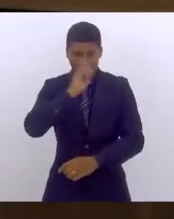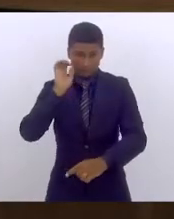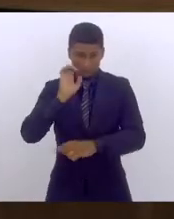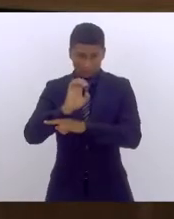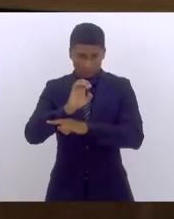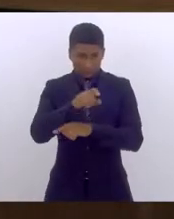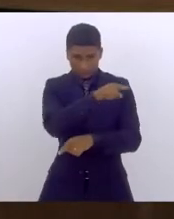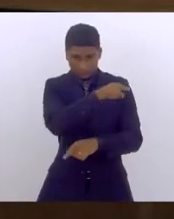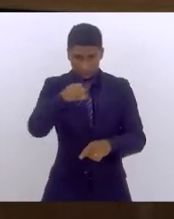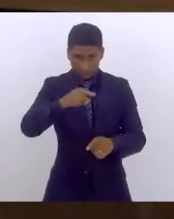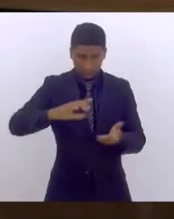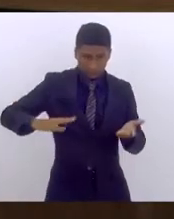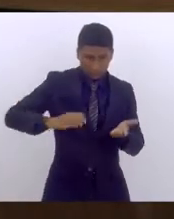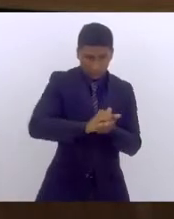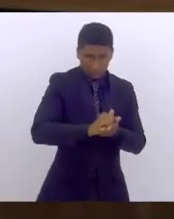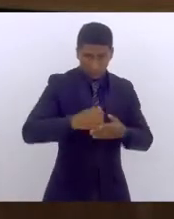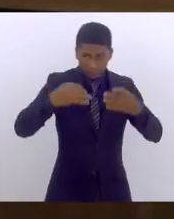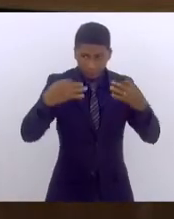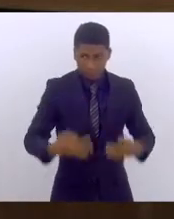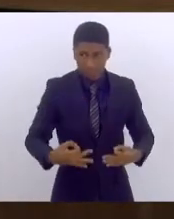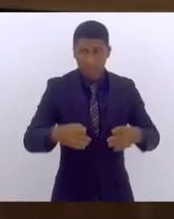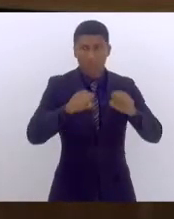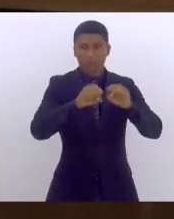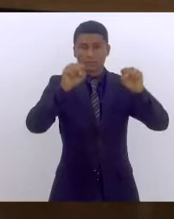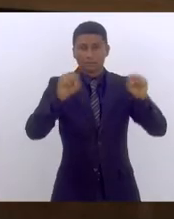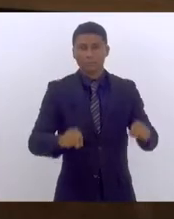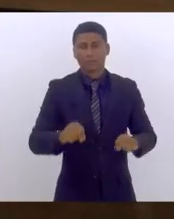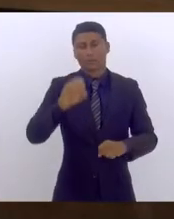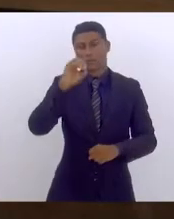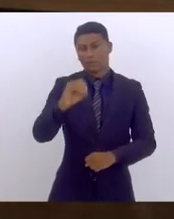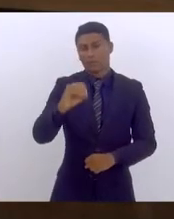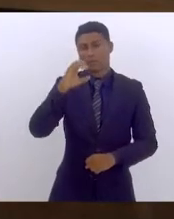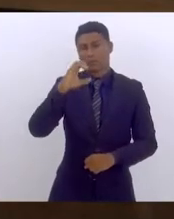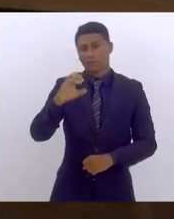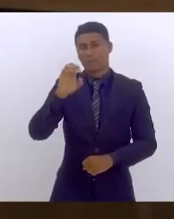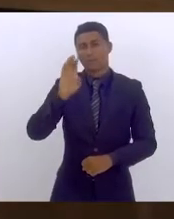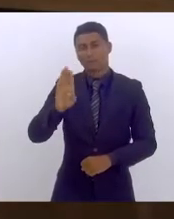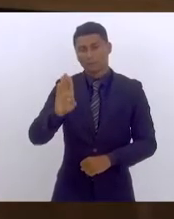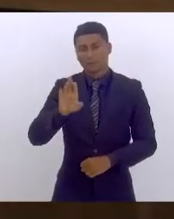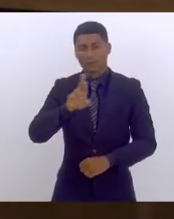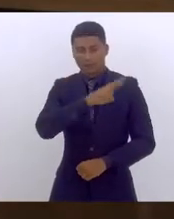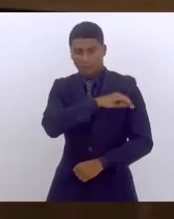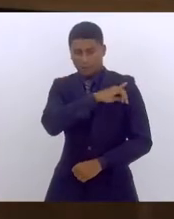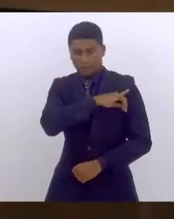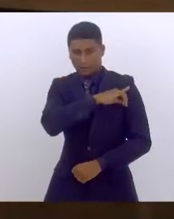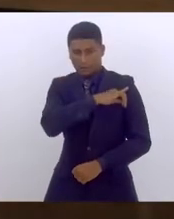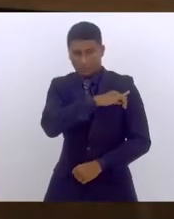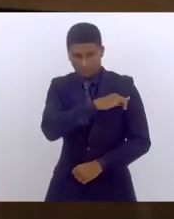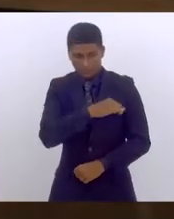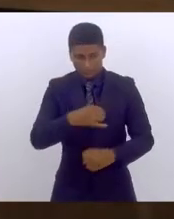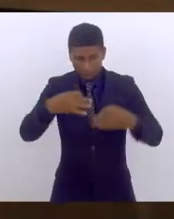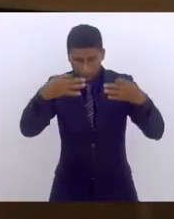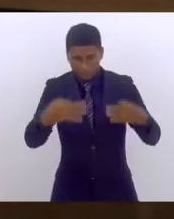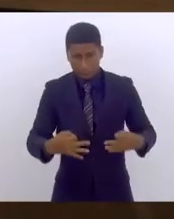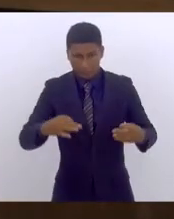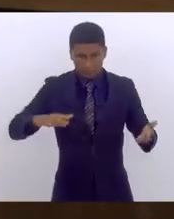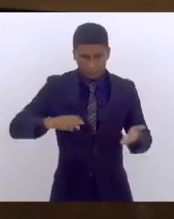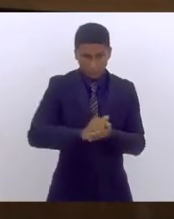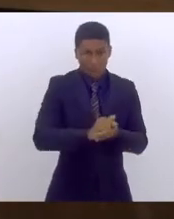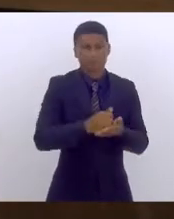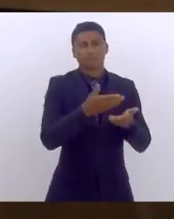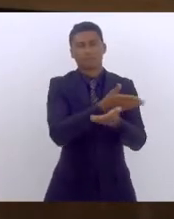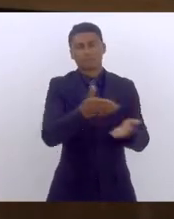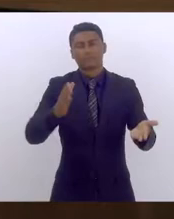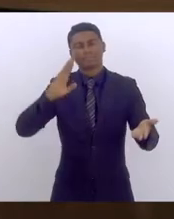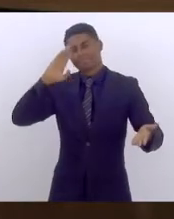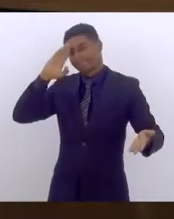registro regular junto ao sistema OCB Sescop Rio de Janeiro, tenham prioridade no